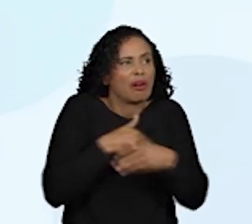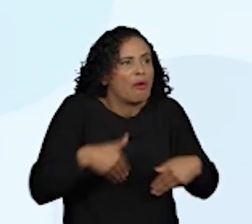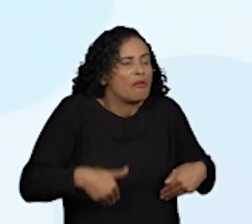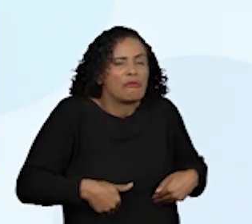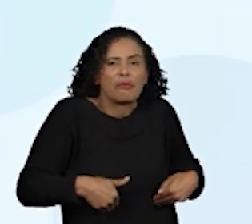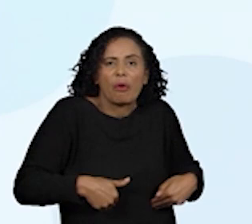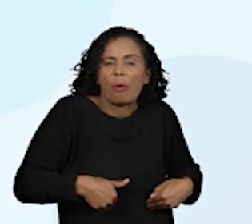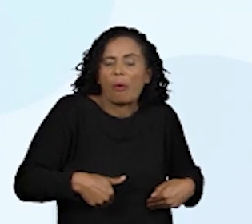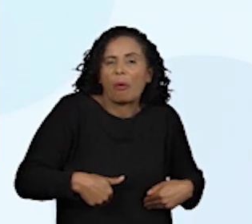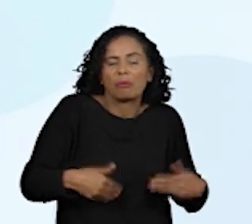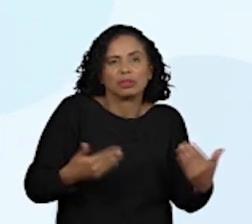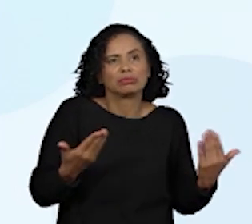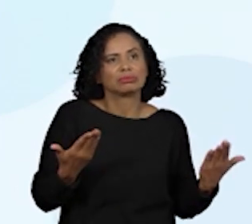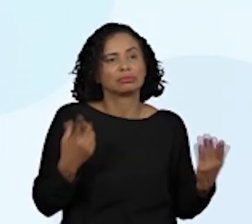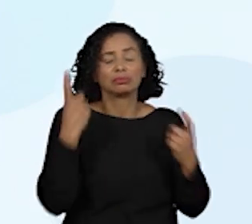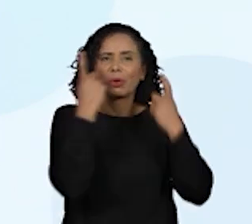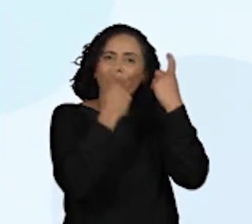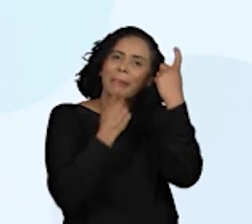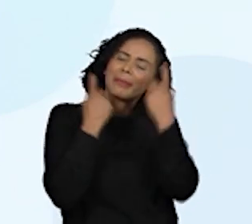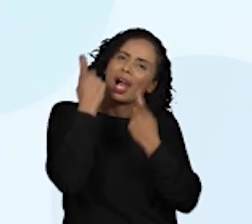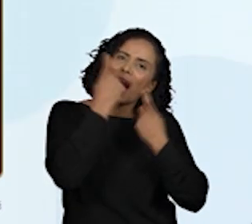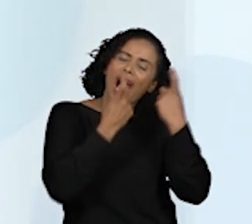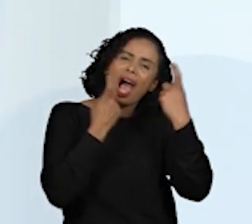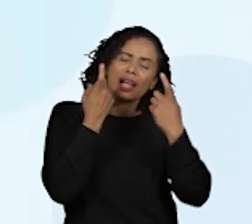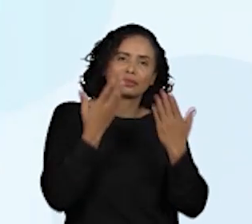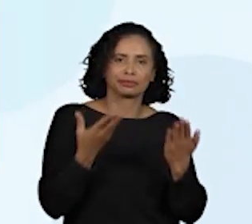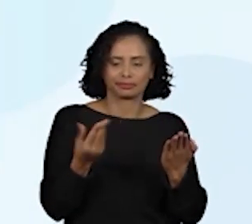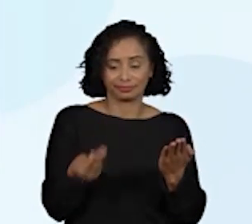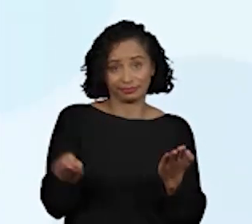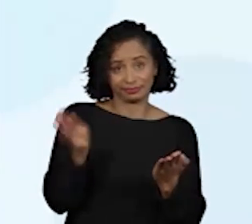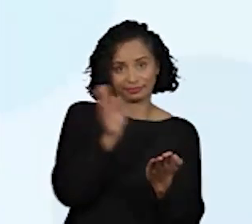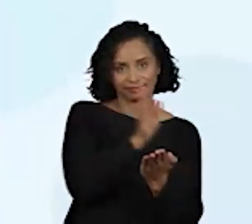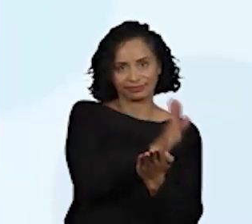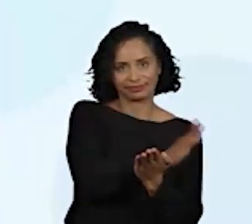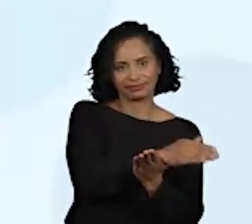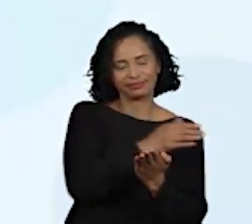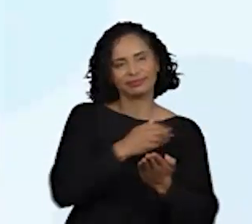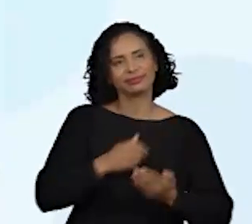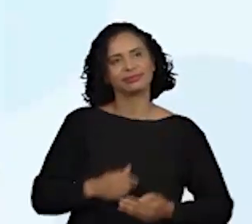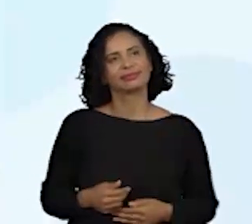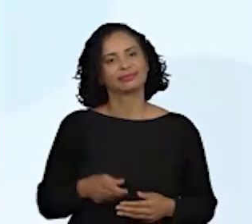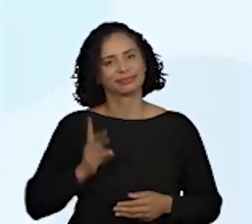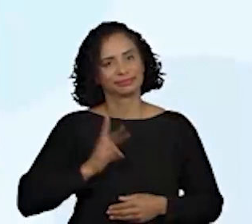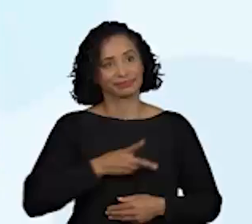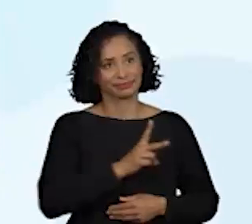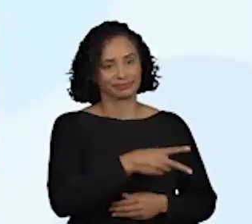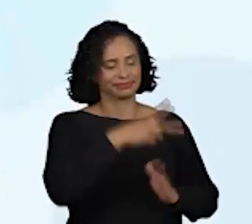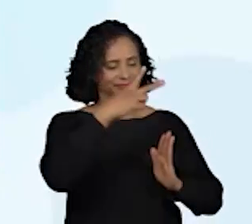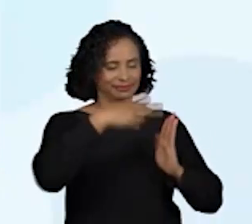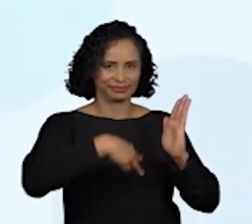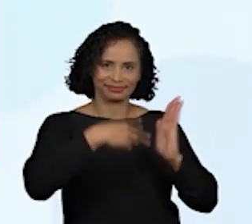fome. Ao virar a página, saberemos a continuidade.